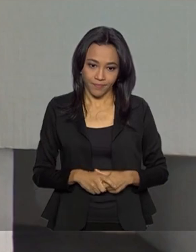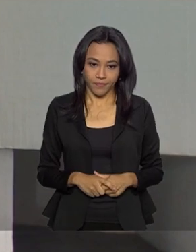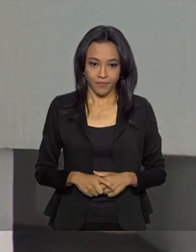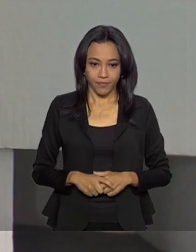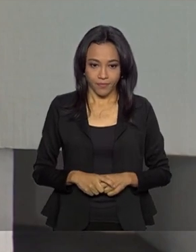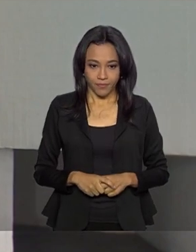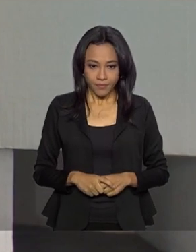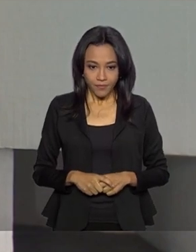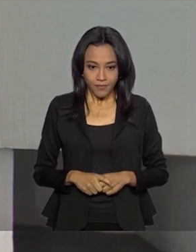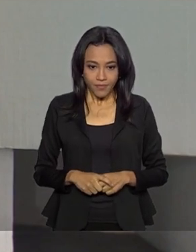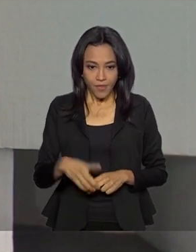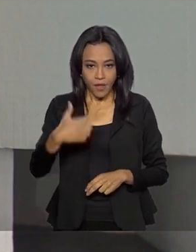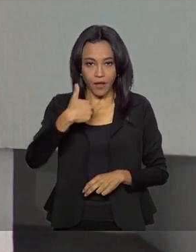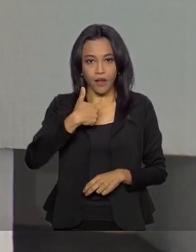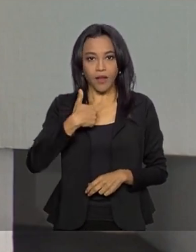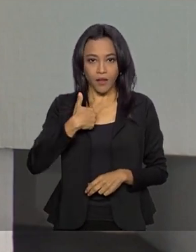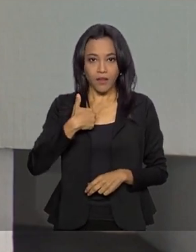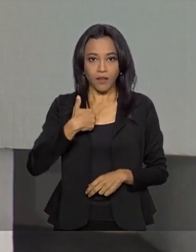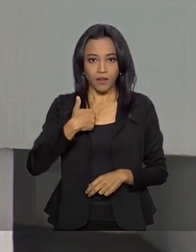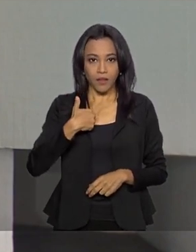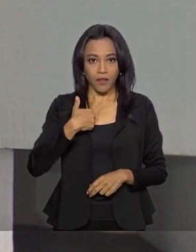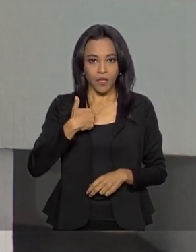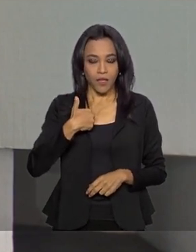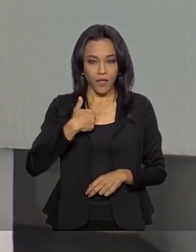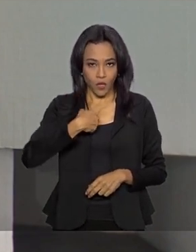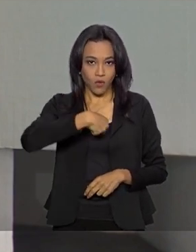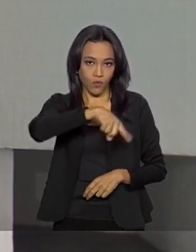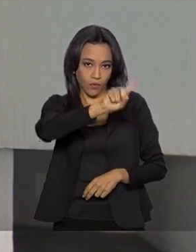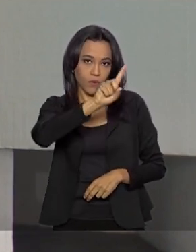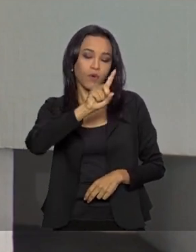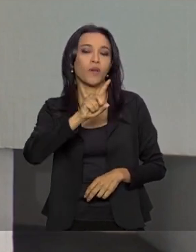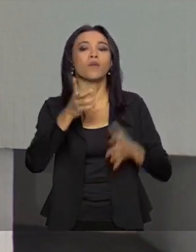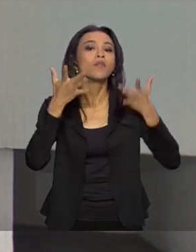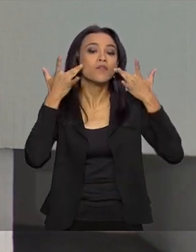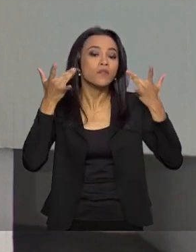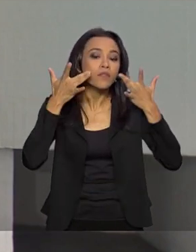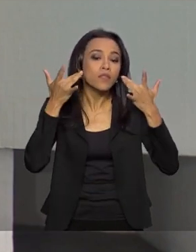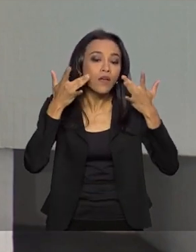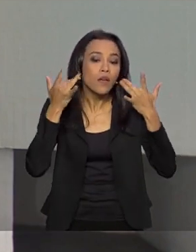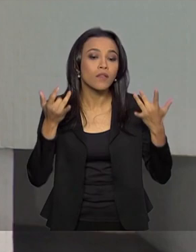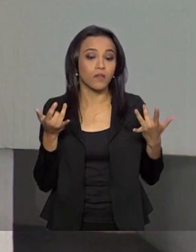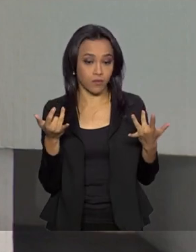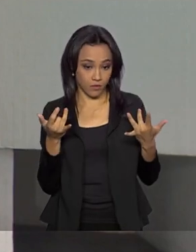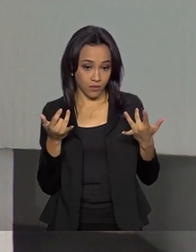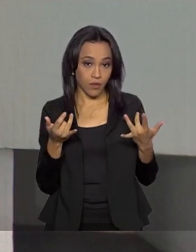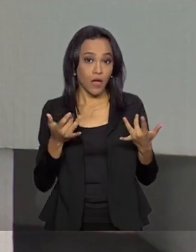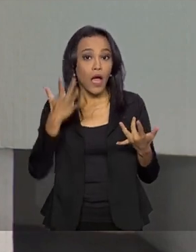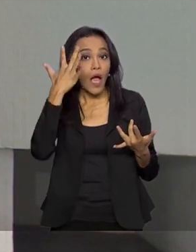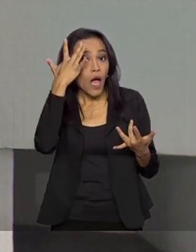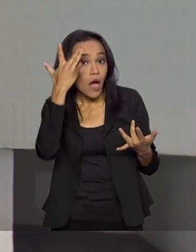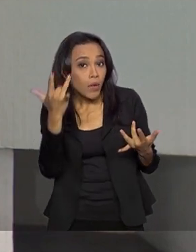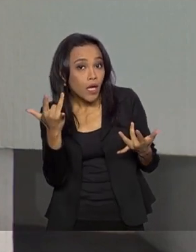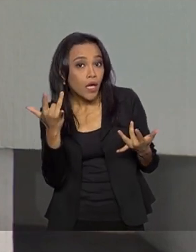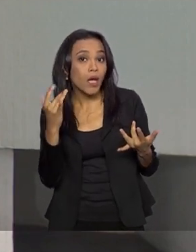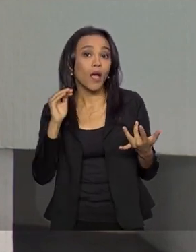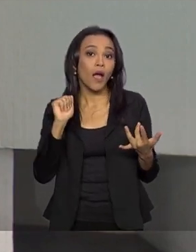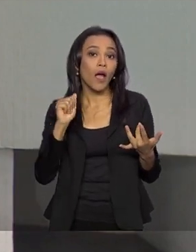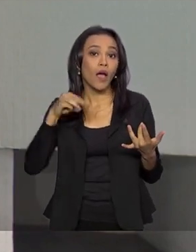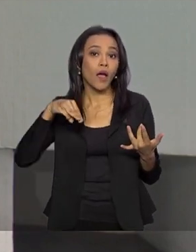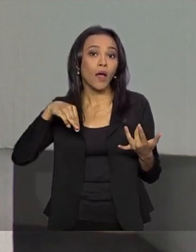aí eu fui fazer uma peça da Leila Assunção chamando Amanhã Amélia de manhã.